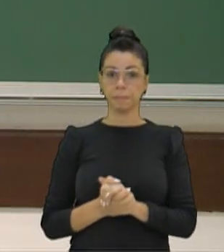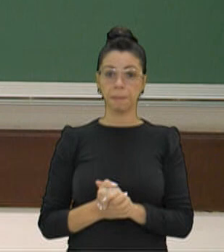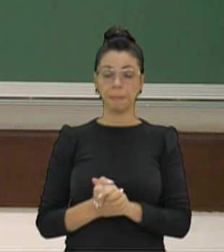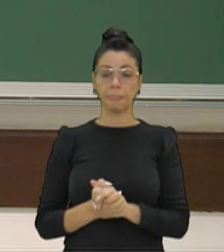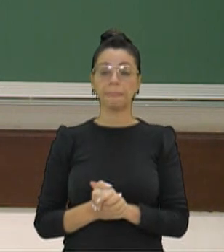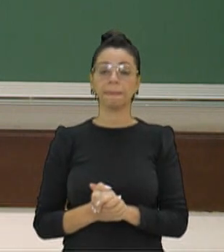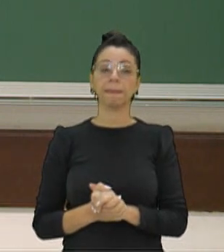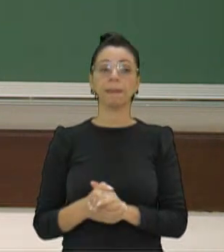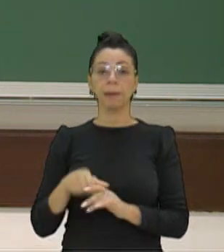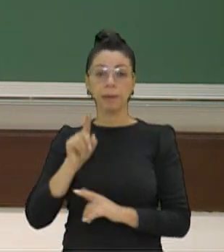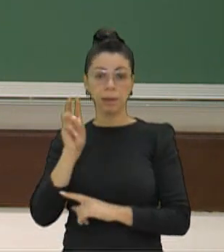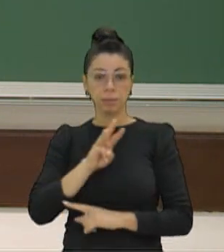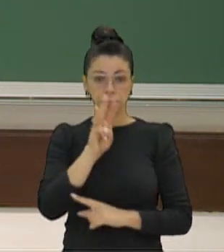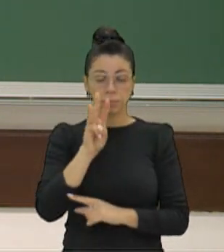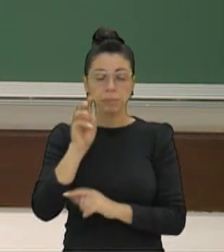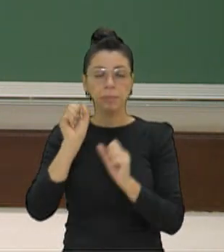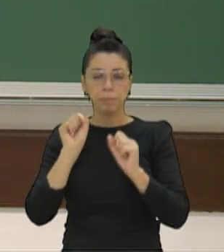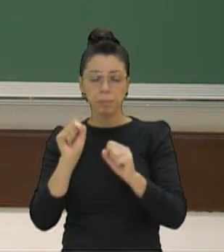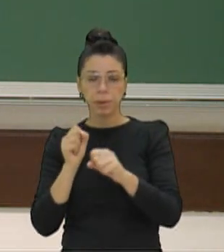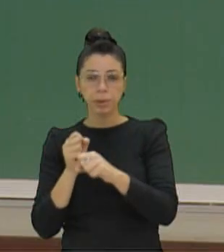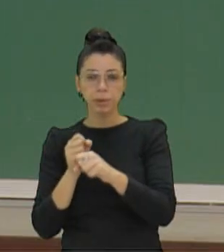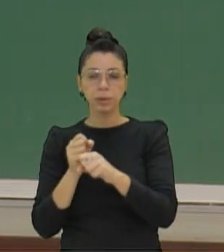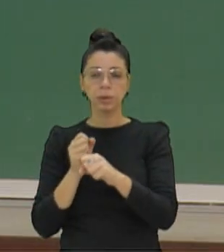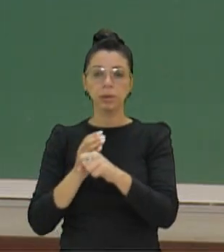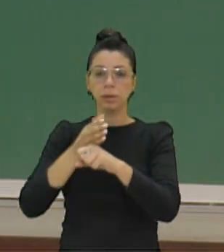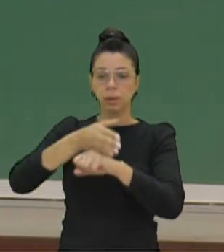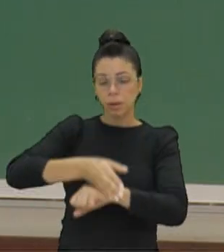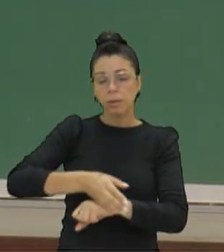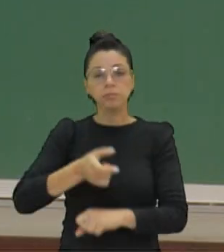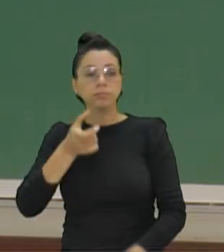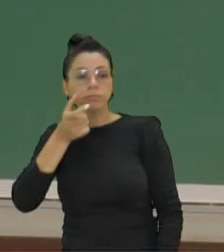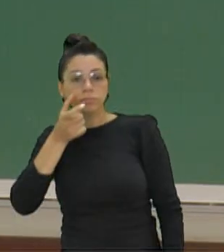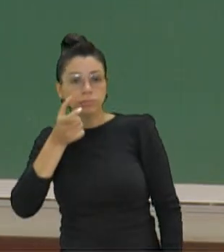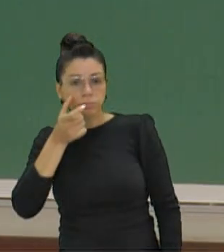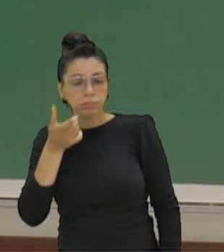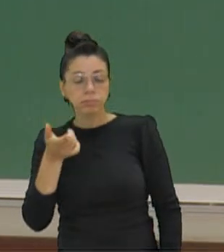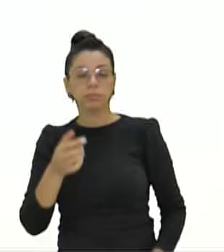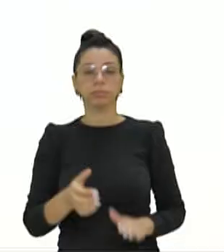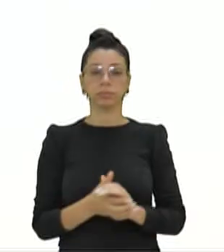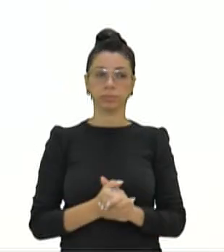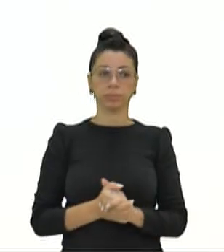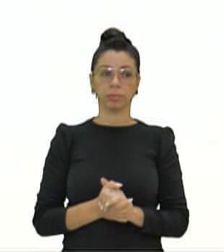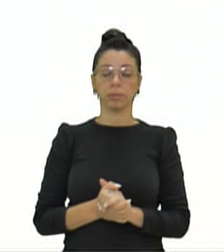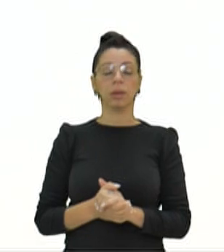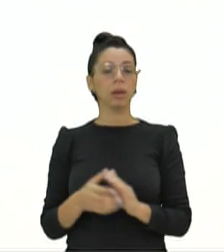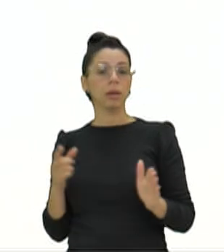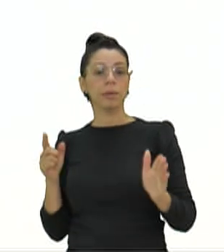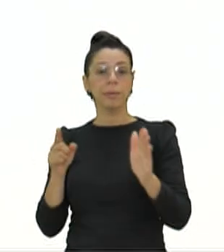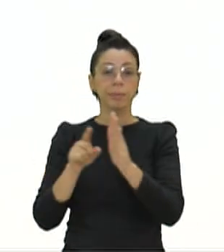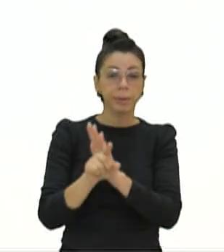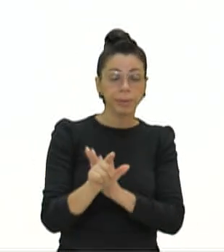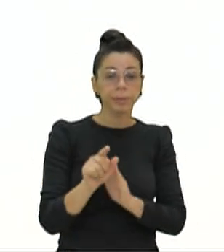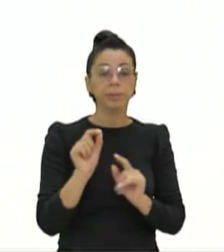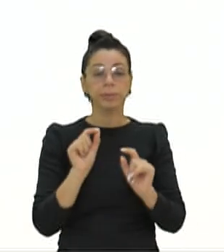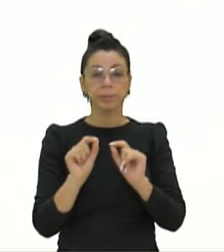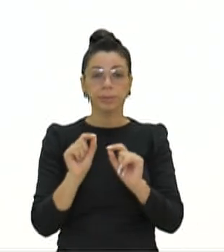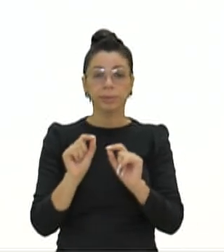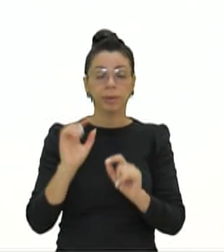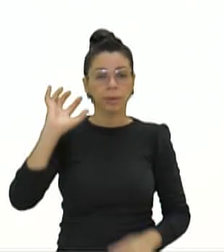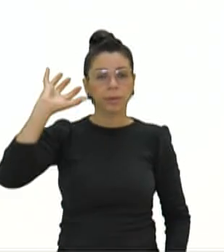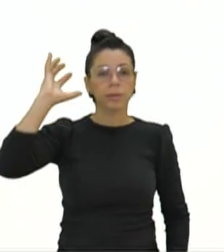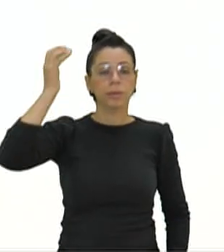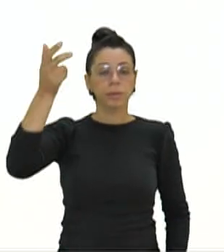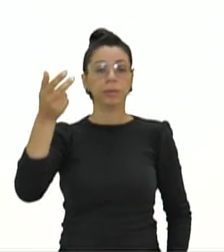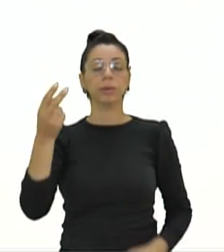outras informações também. E aí, a última questão dessa nossa aula de hoje. Quais são os hábitos que fortalecem,